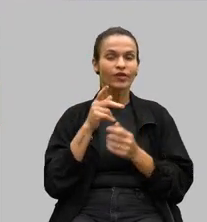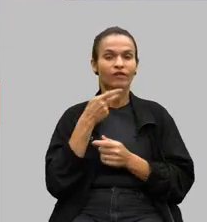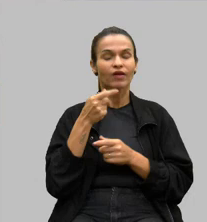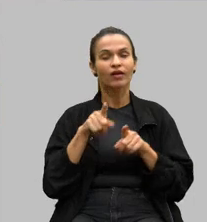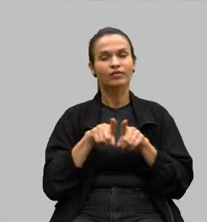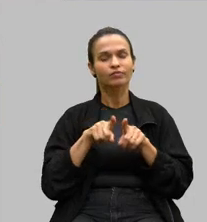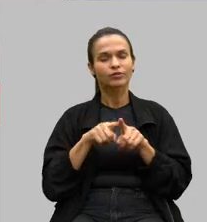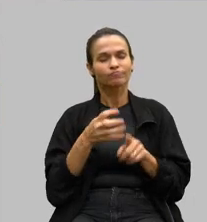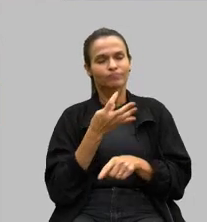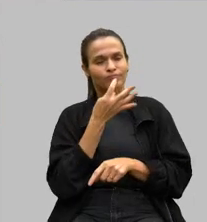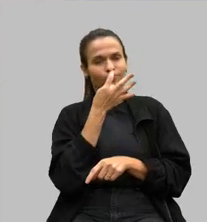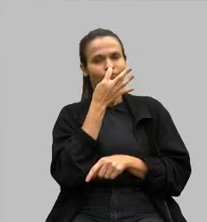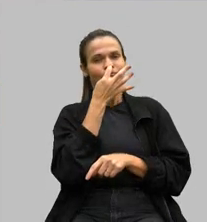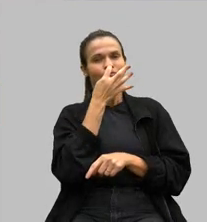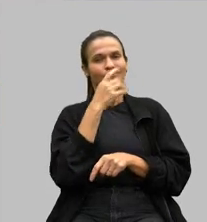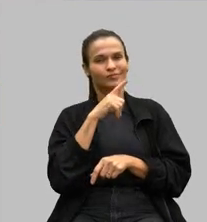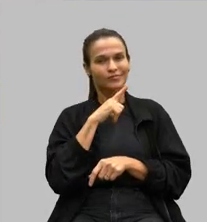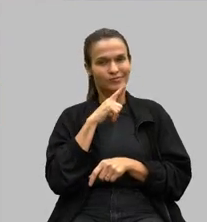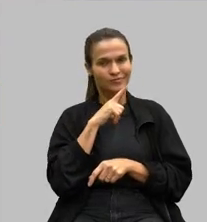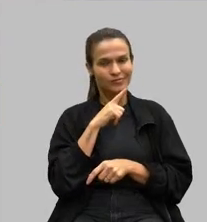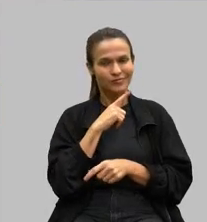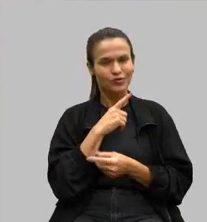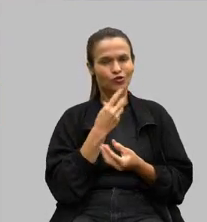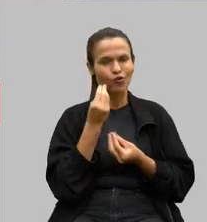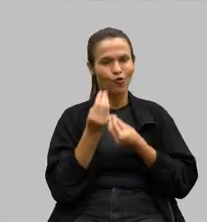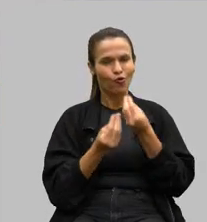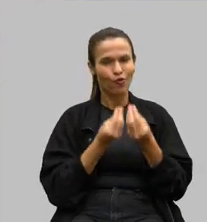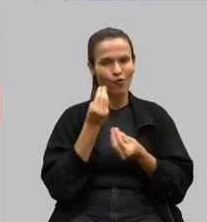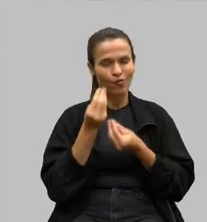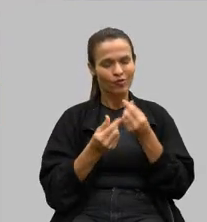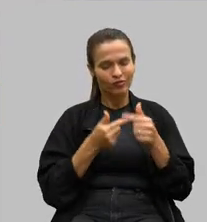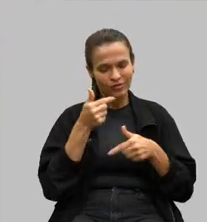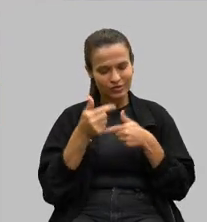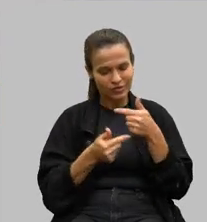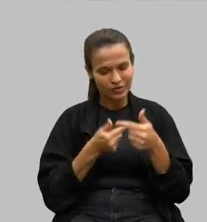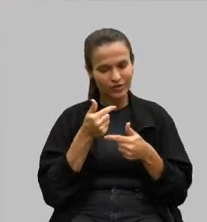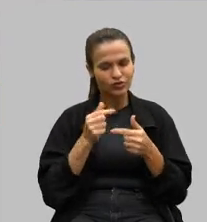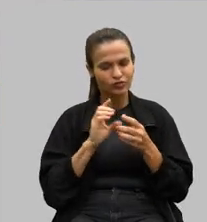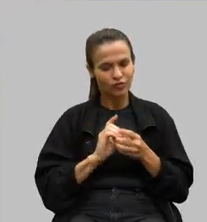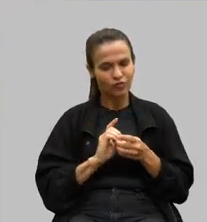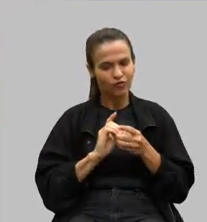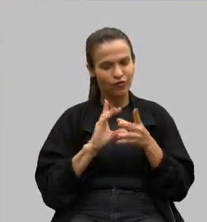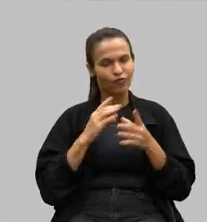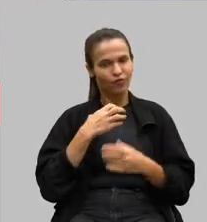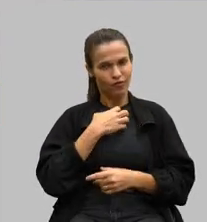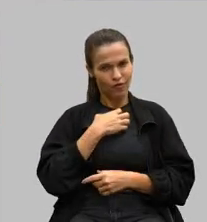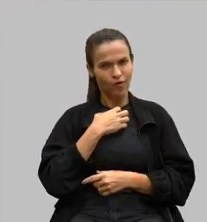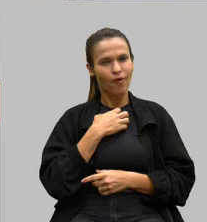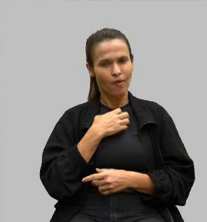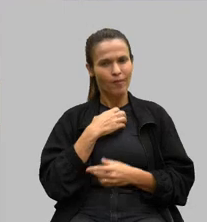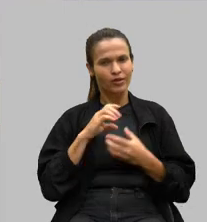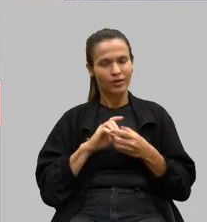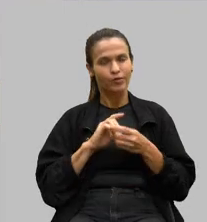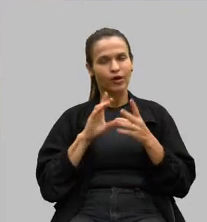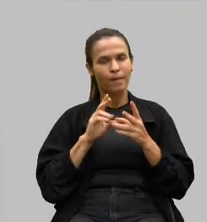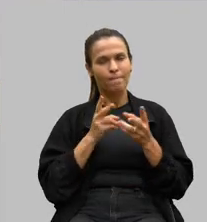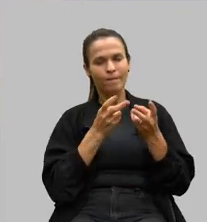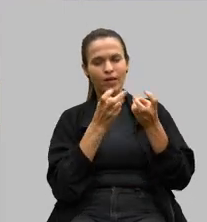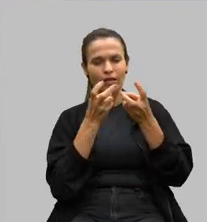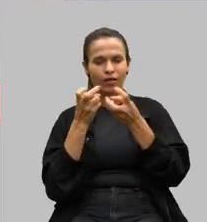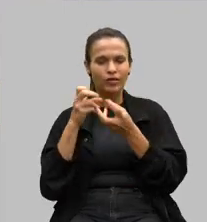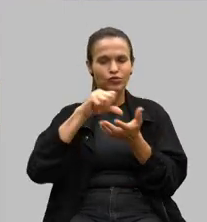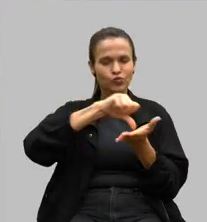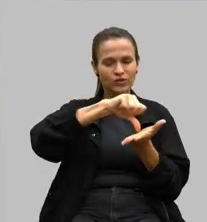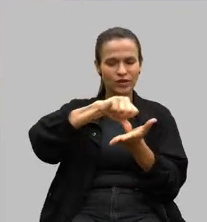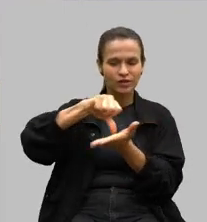admiração que a gente tem pela forma como você tem conduzida de forma muito democrática olhando todos os setores